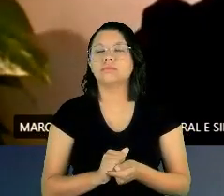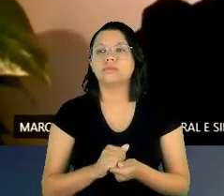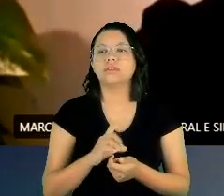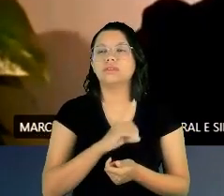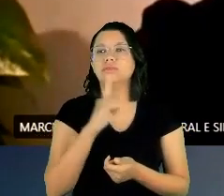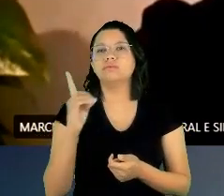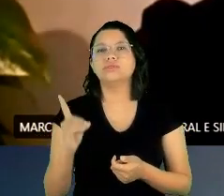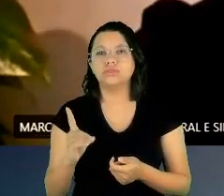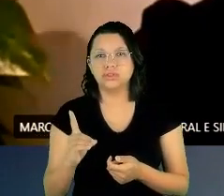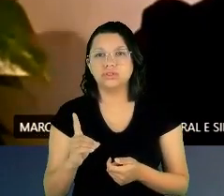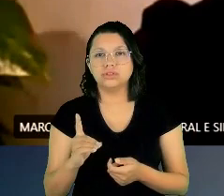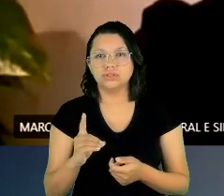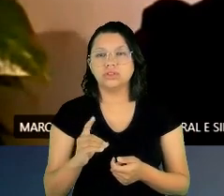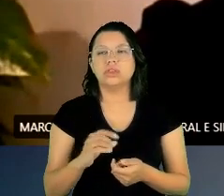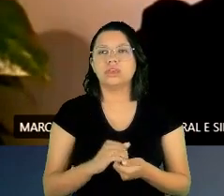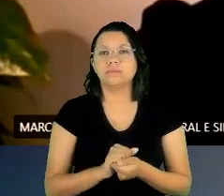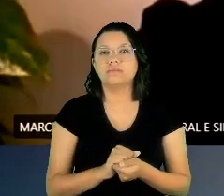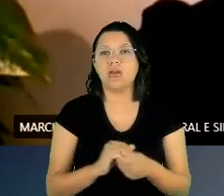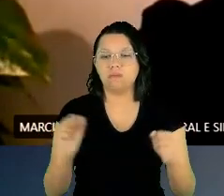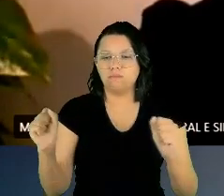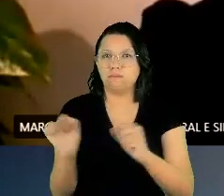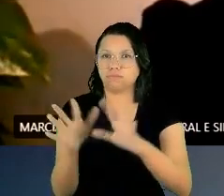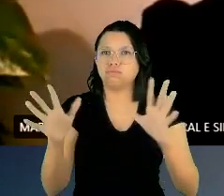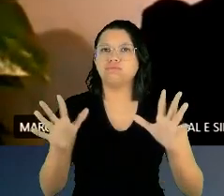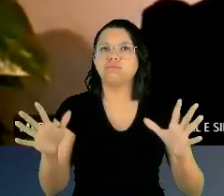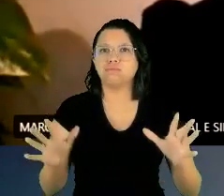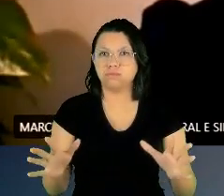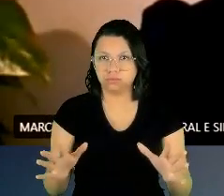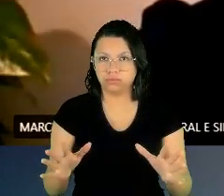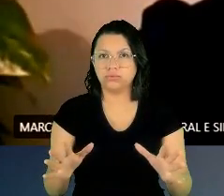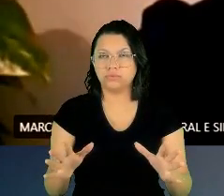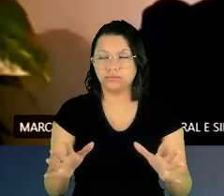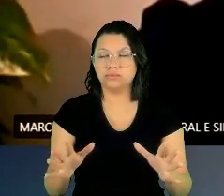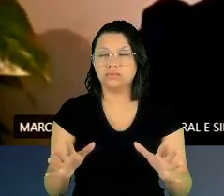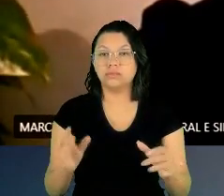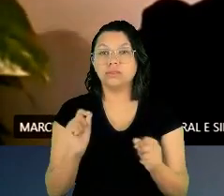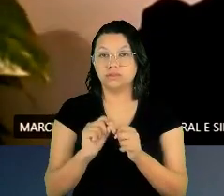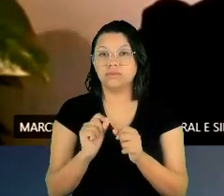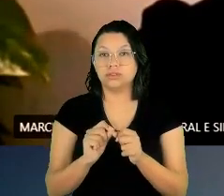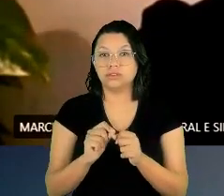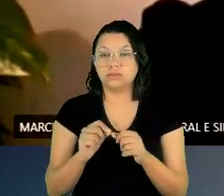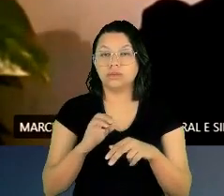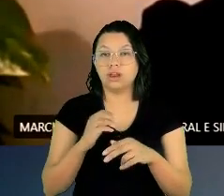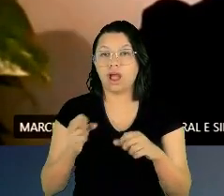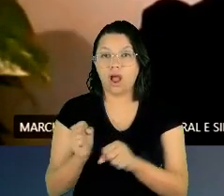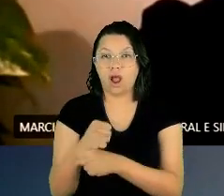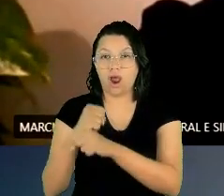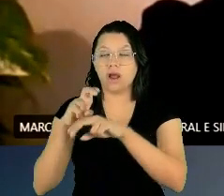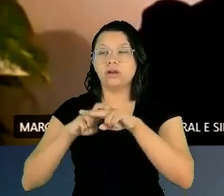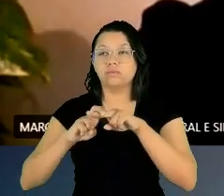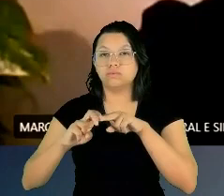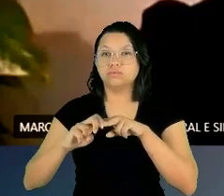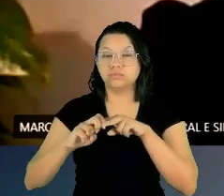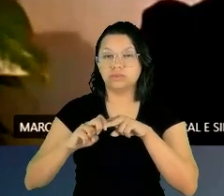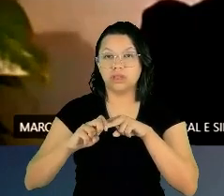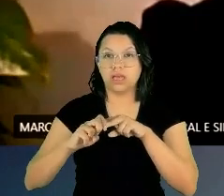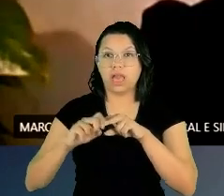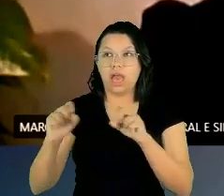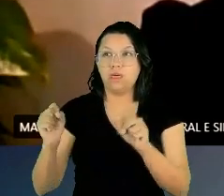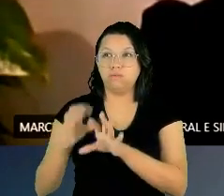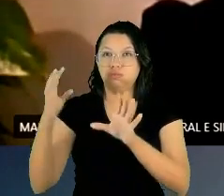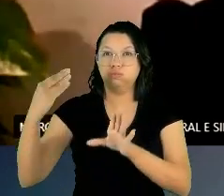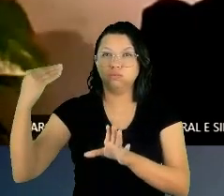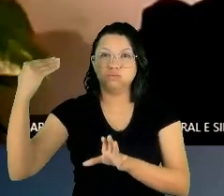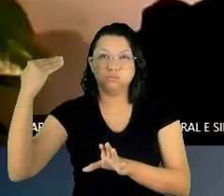lá para poder fazer a construção da via férrea, uma barra de ferro atravessou o seu crânio no lado direito,